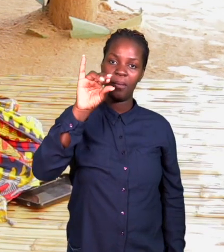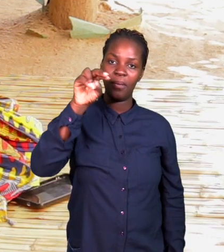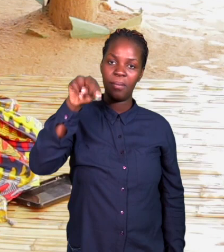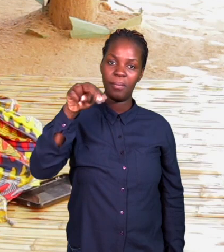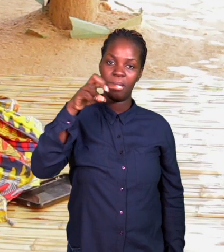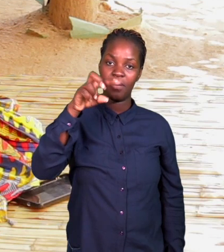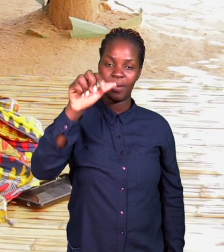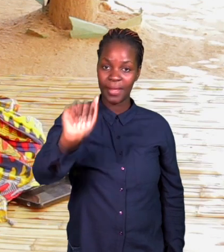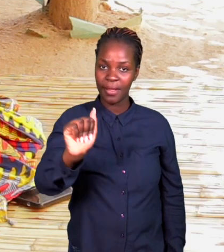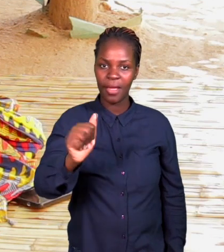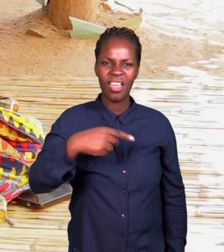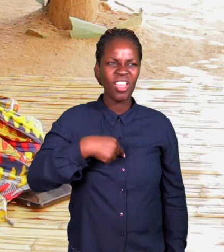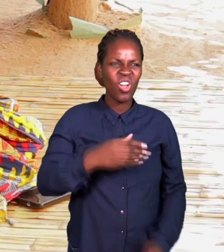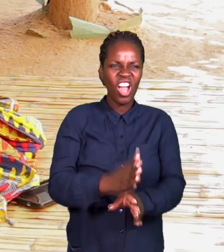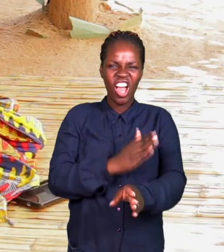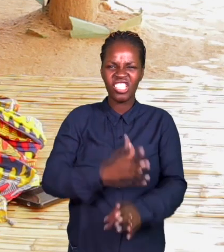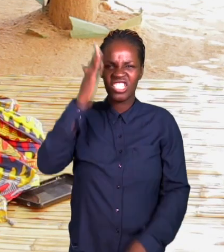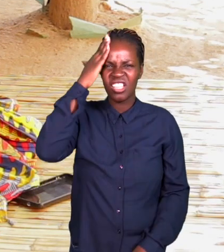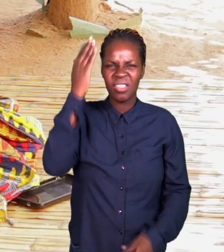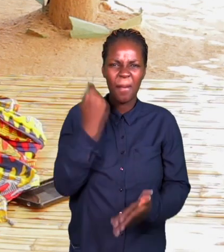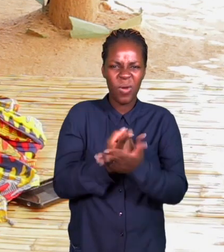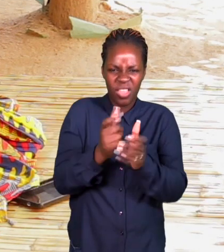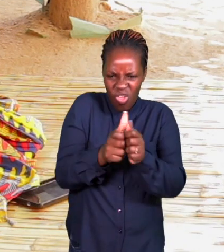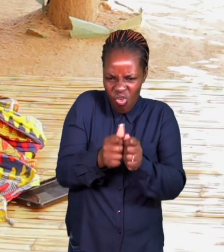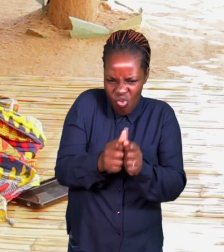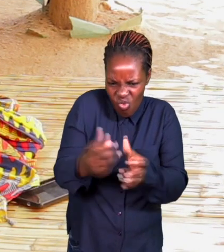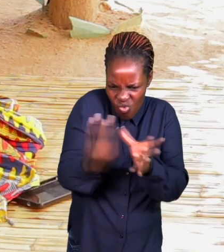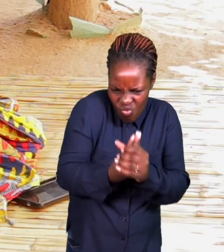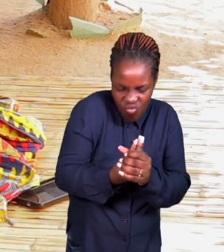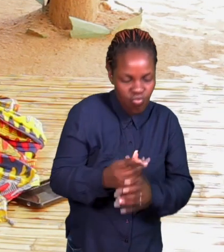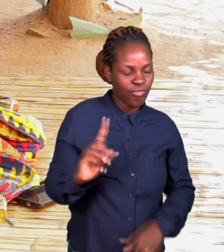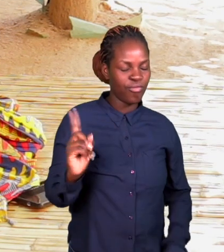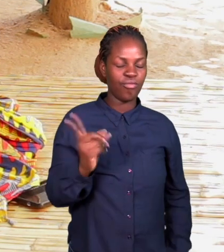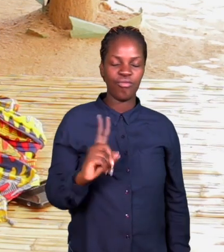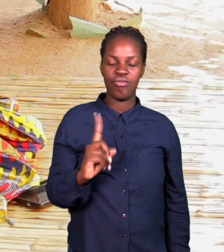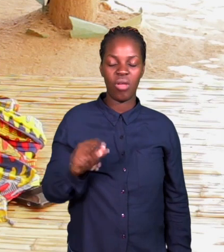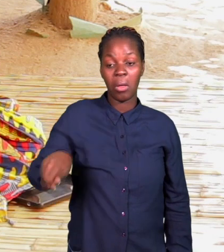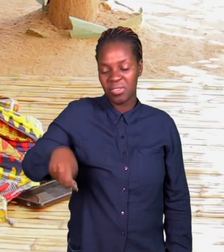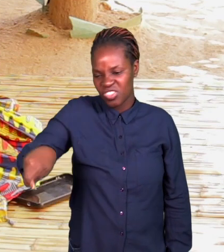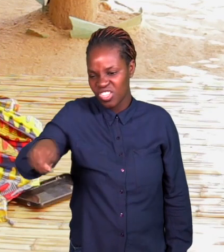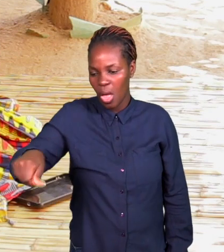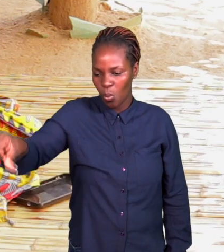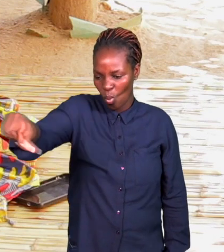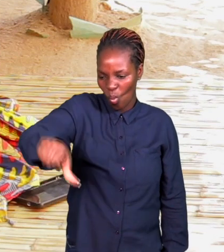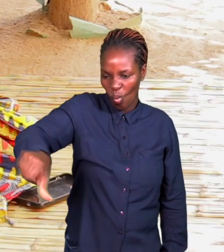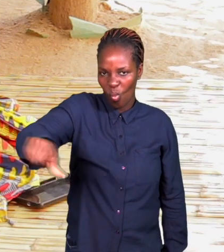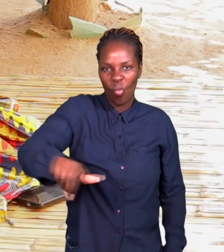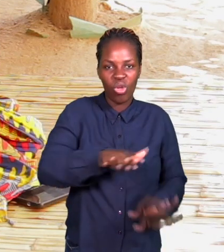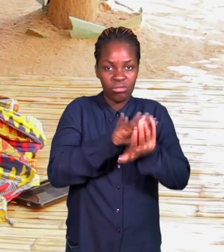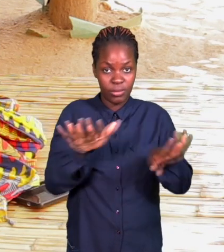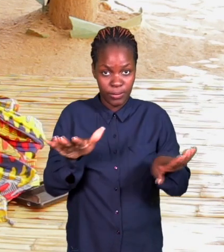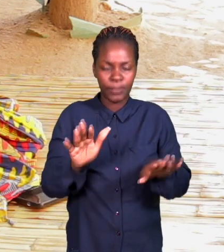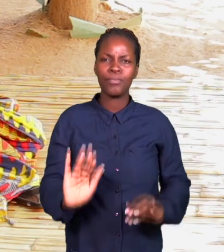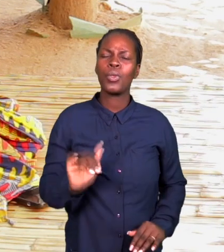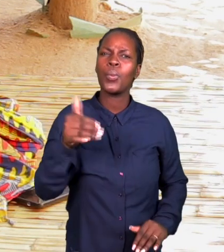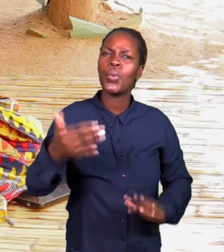moringa tocoçado, com tomate, sem saber que tenho que pôr amendoim para ter vitaminas. Eu sempre estava meus